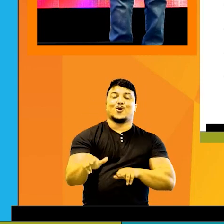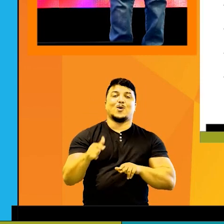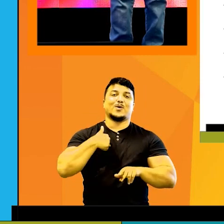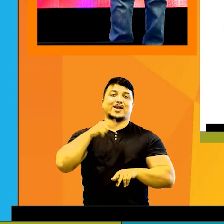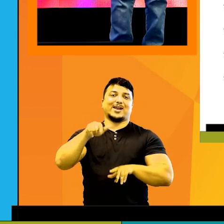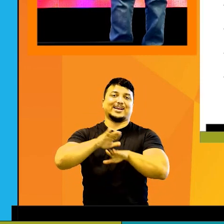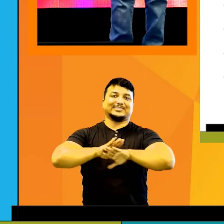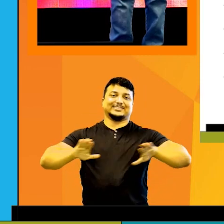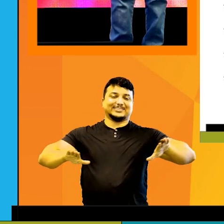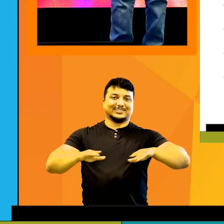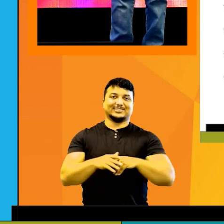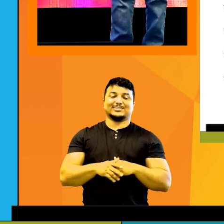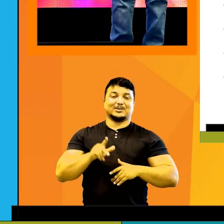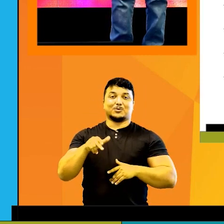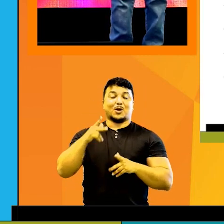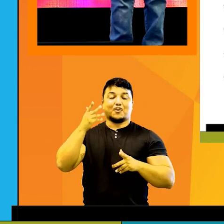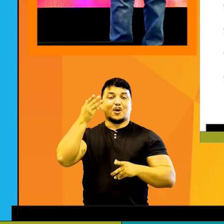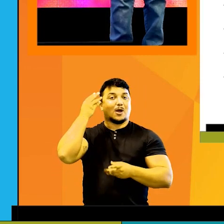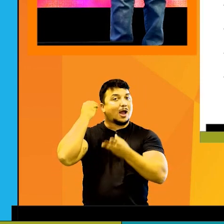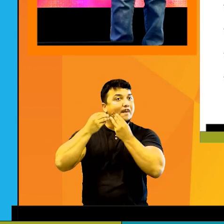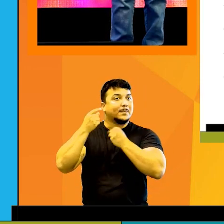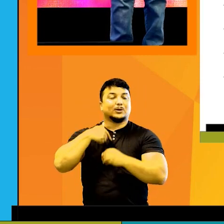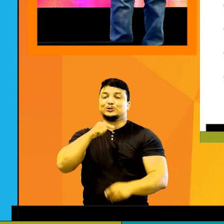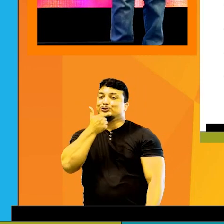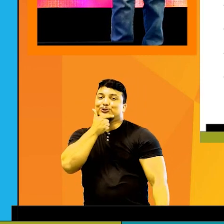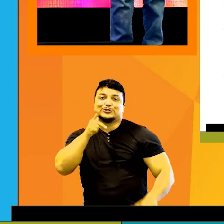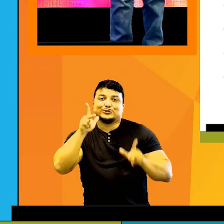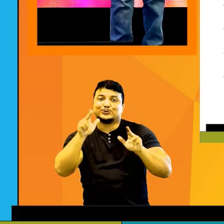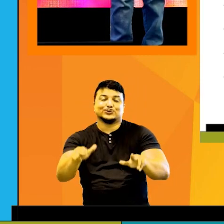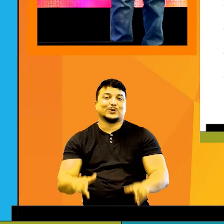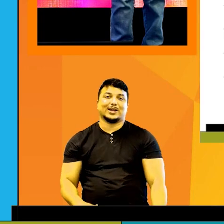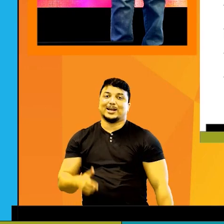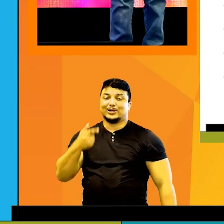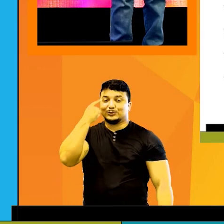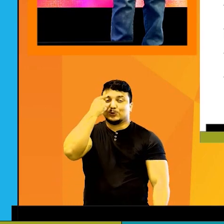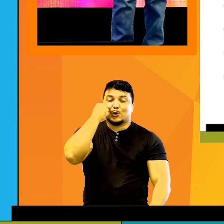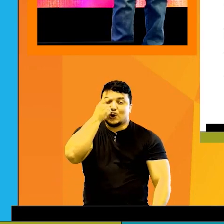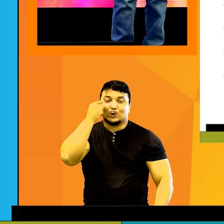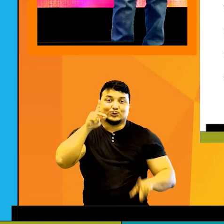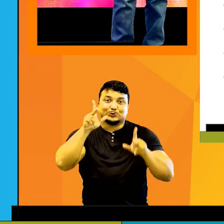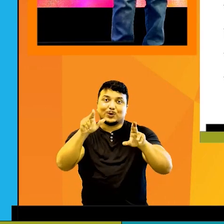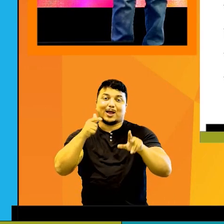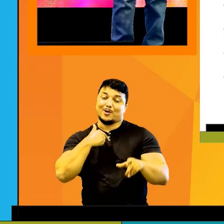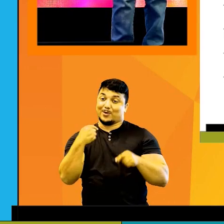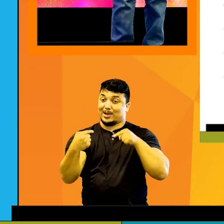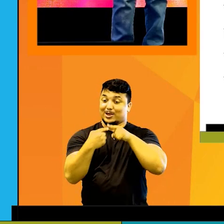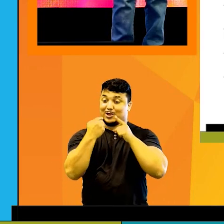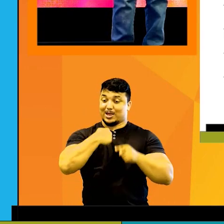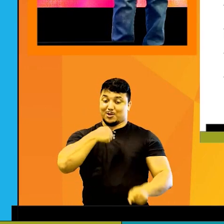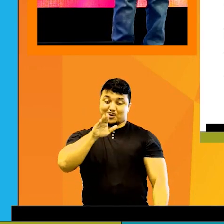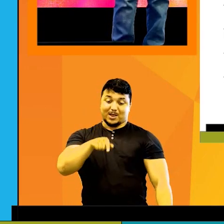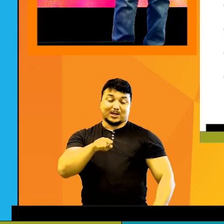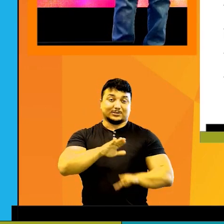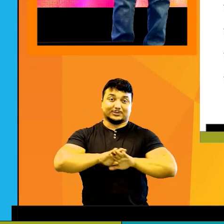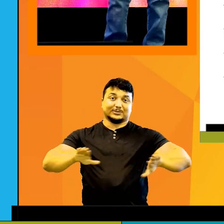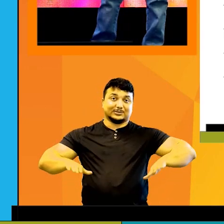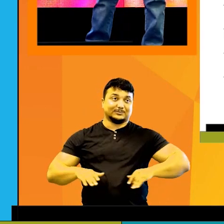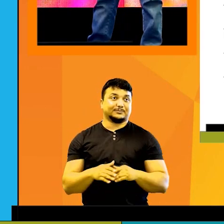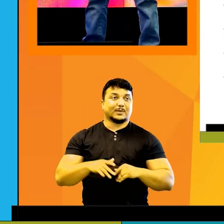desse jeito, mesmo meu cabelo, mesmo sorriso, mesmo cor dos olhos, sou eu. E assim